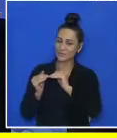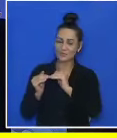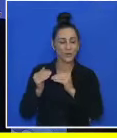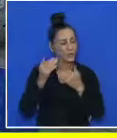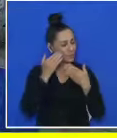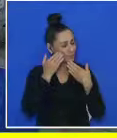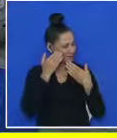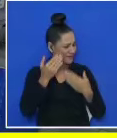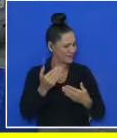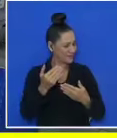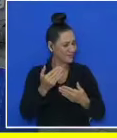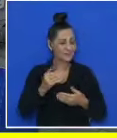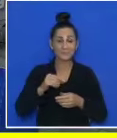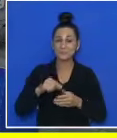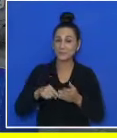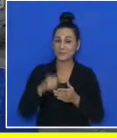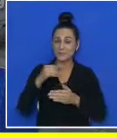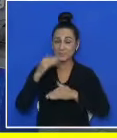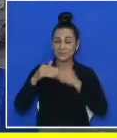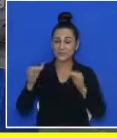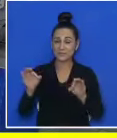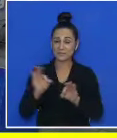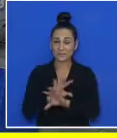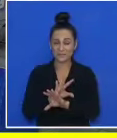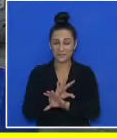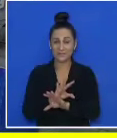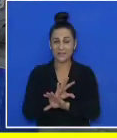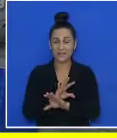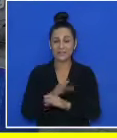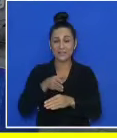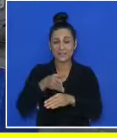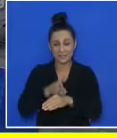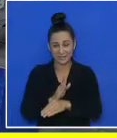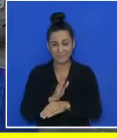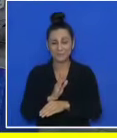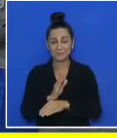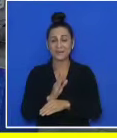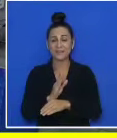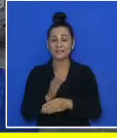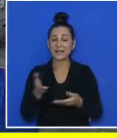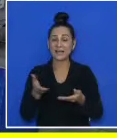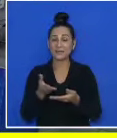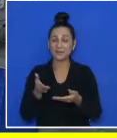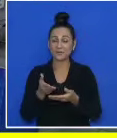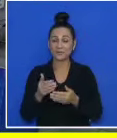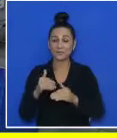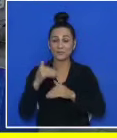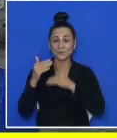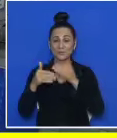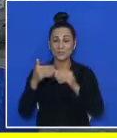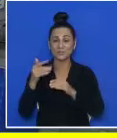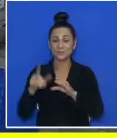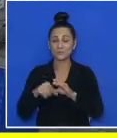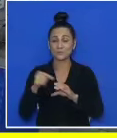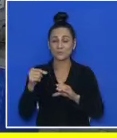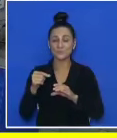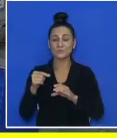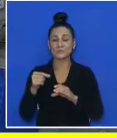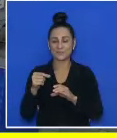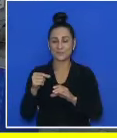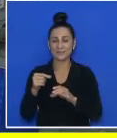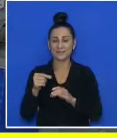confirmo. Obrigado. Primeira etapa da Time Mania realizada, validada. Agora passaremos aos procedimentos